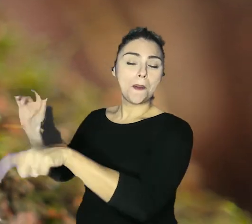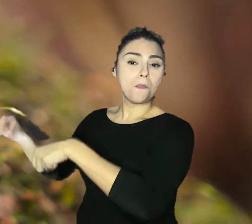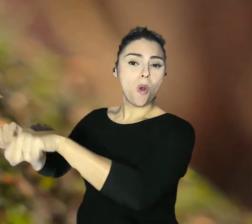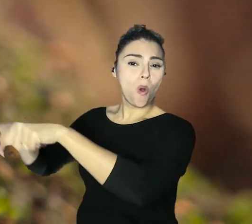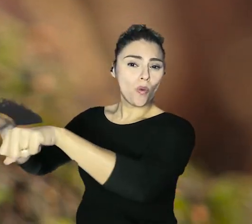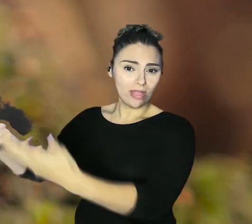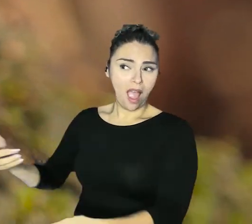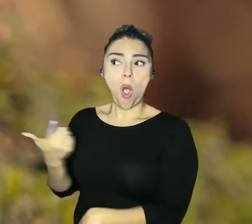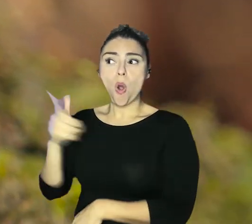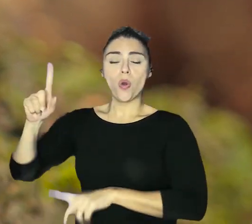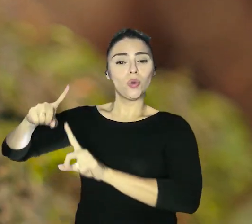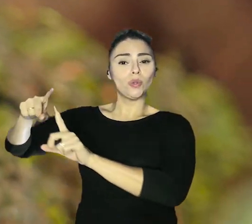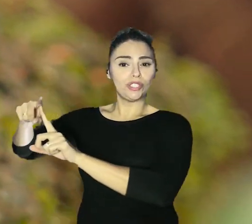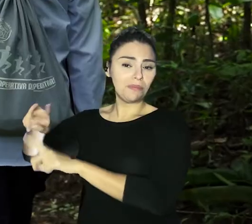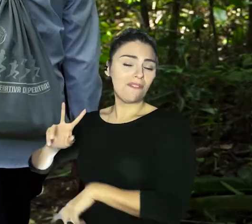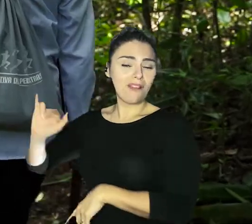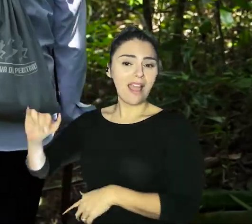outra vegetação diferente.